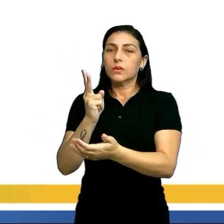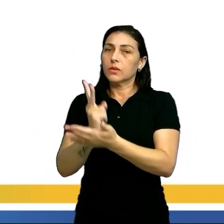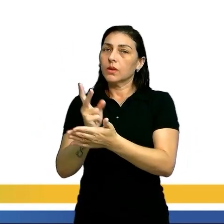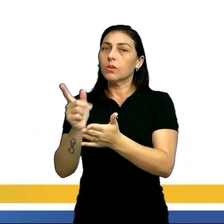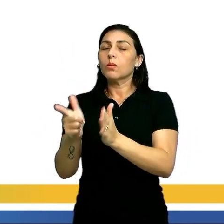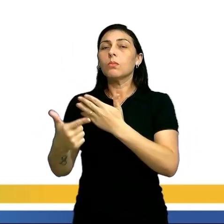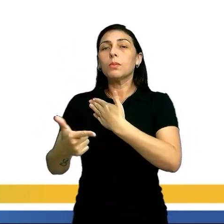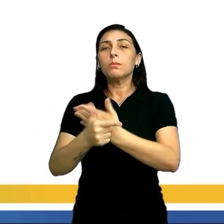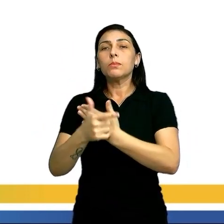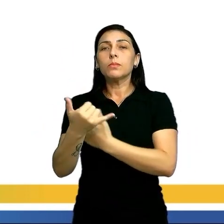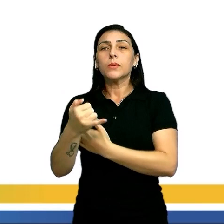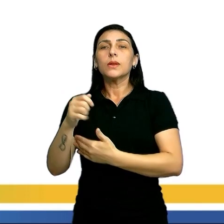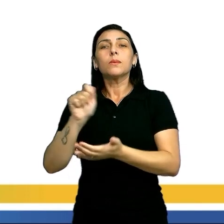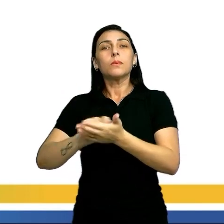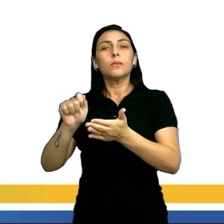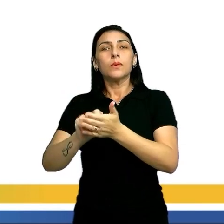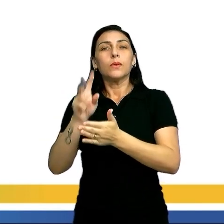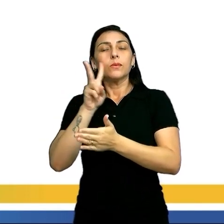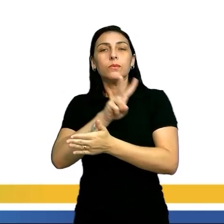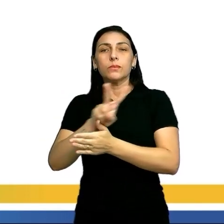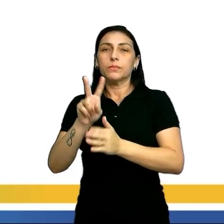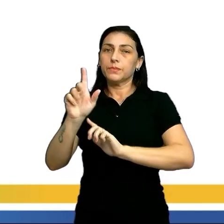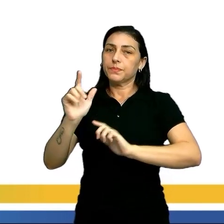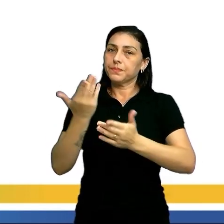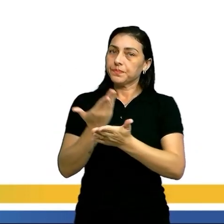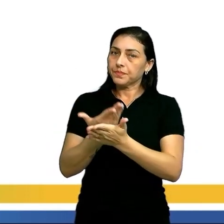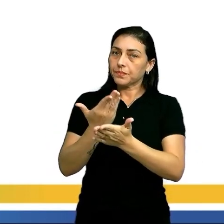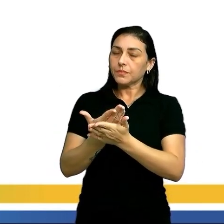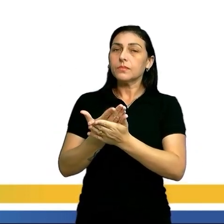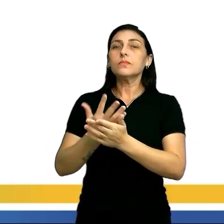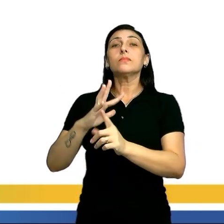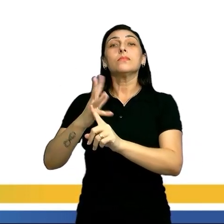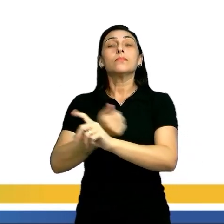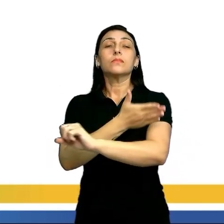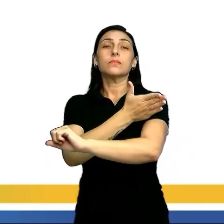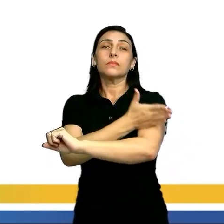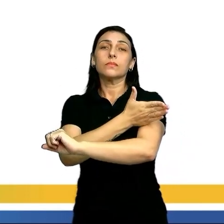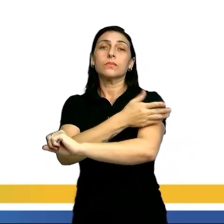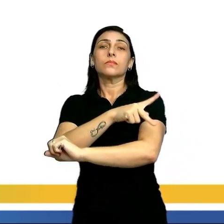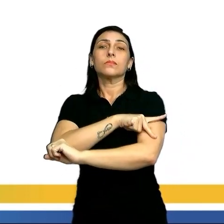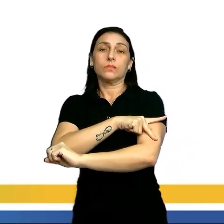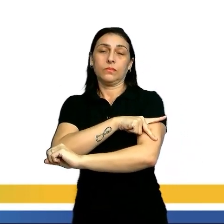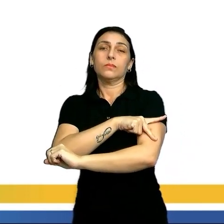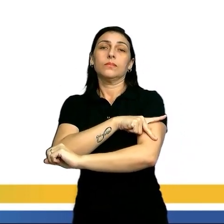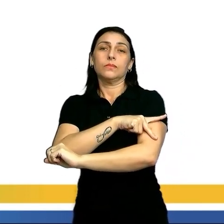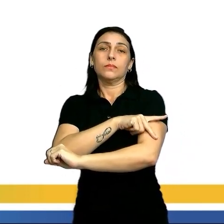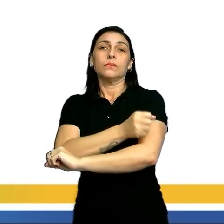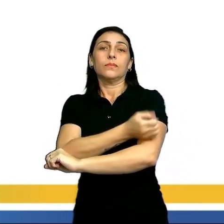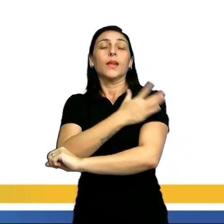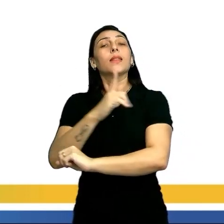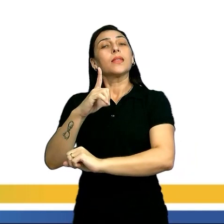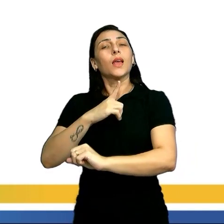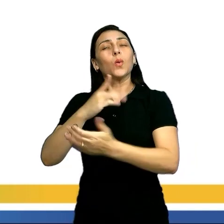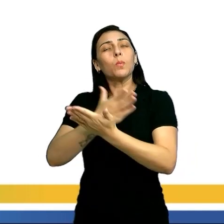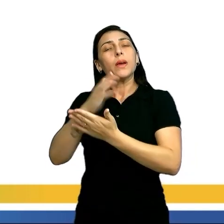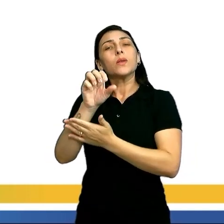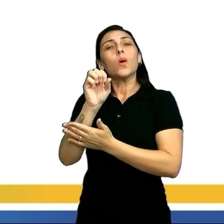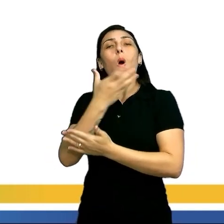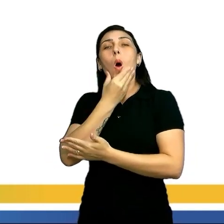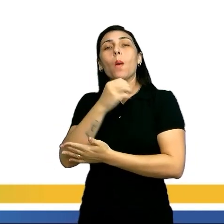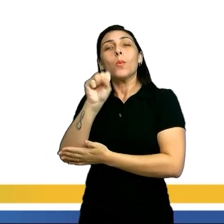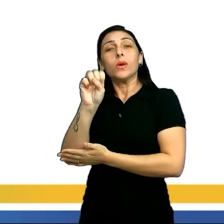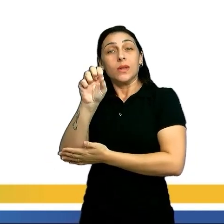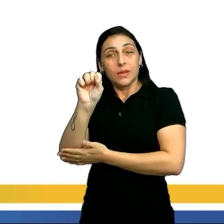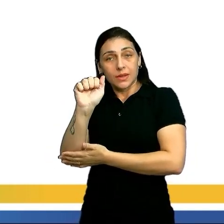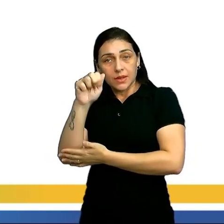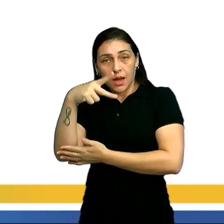papel e caneta na mão para acompanhar as nossas aulas. Na arte pré-histórica, eu tenho o início do Homo sapiens, pequenos